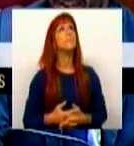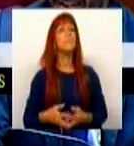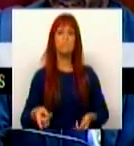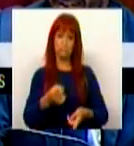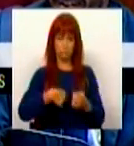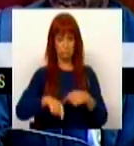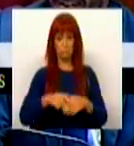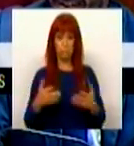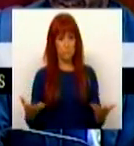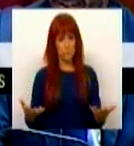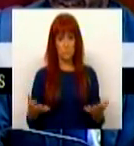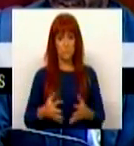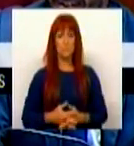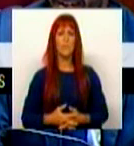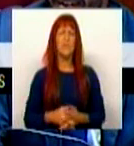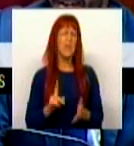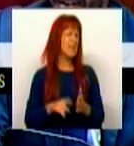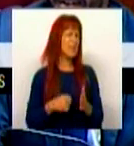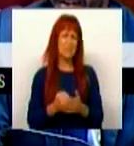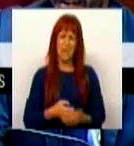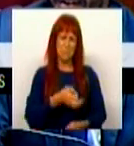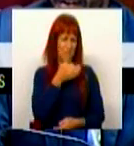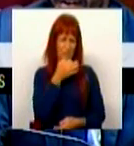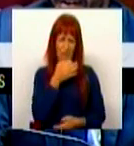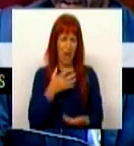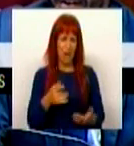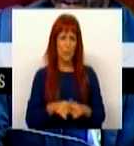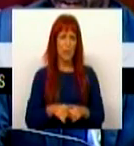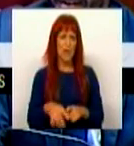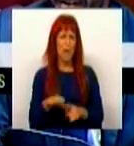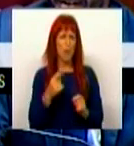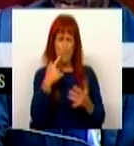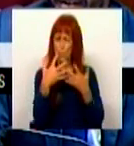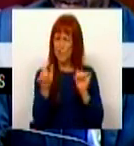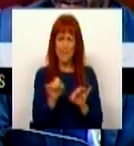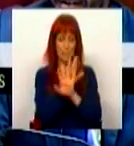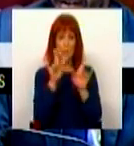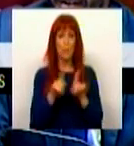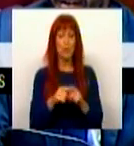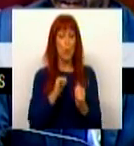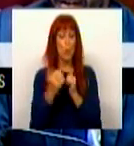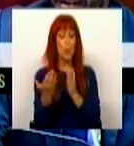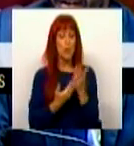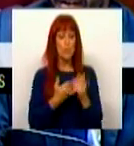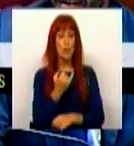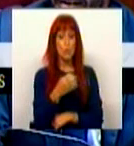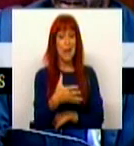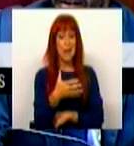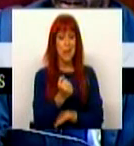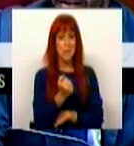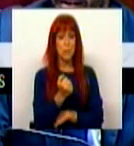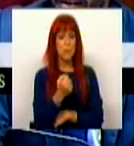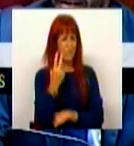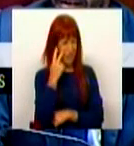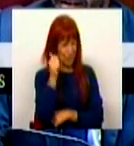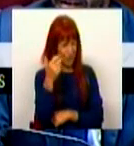nós sempre falámos de forma muito transparente o documento de 2015, que vejam